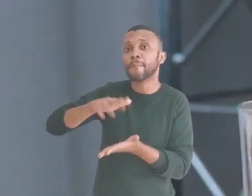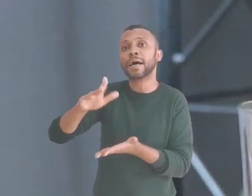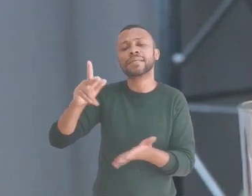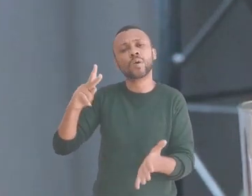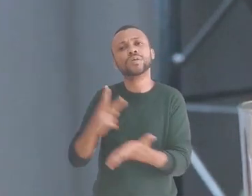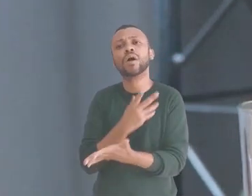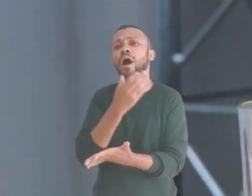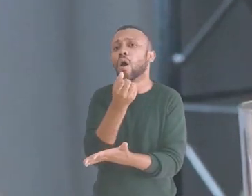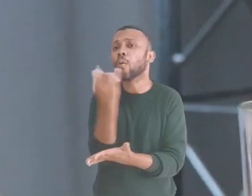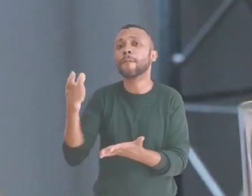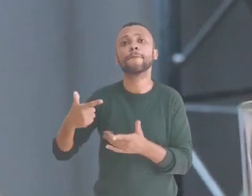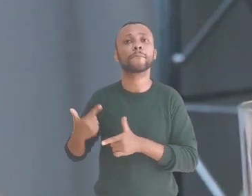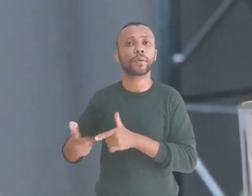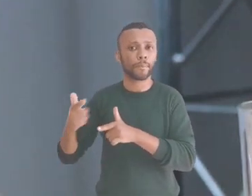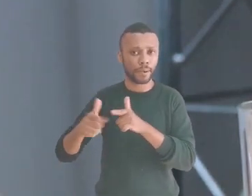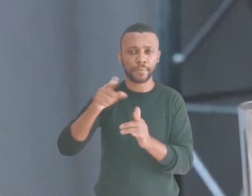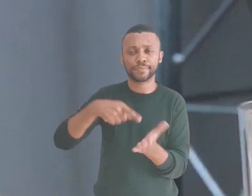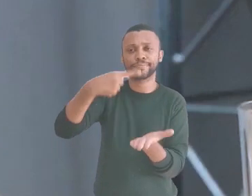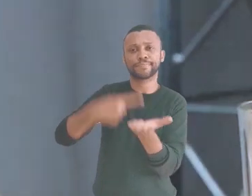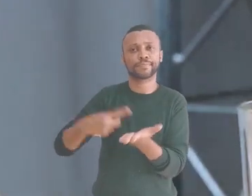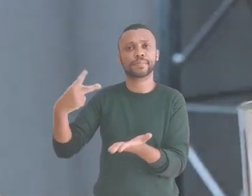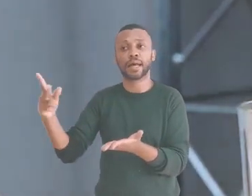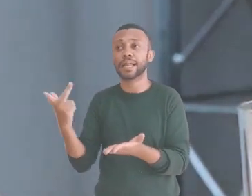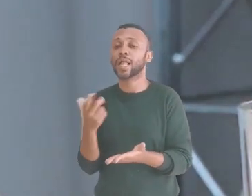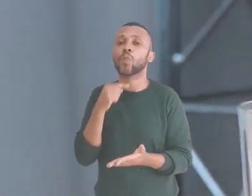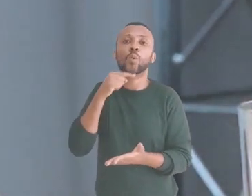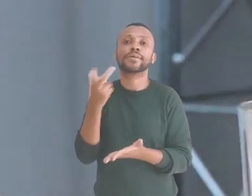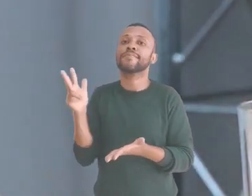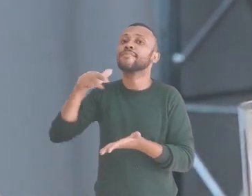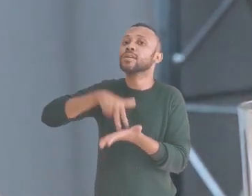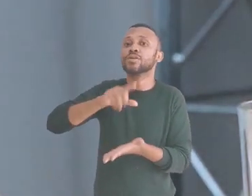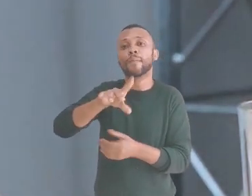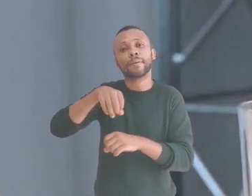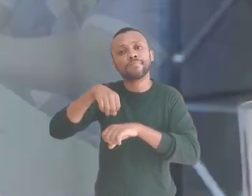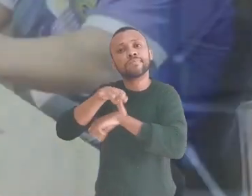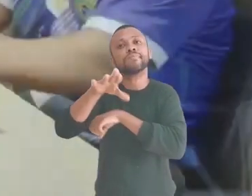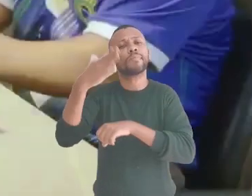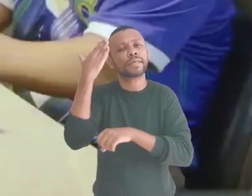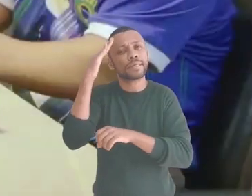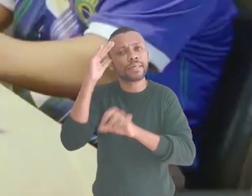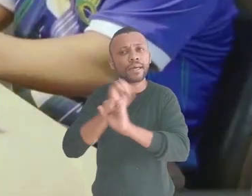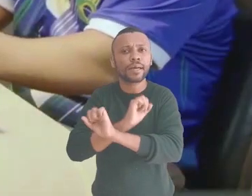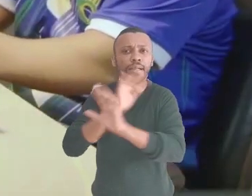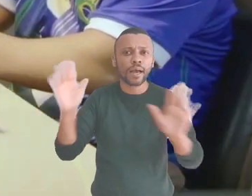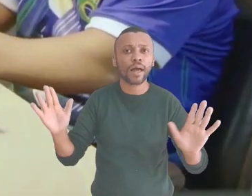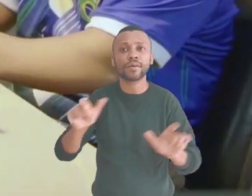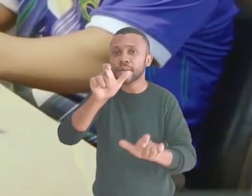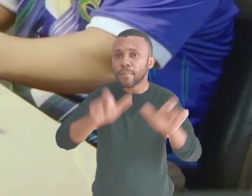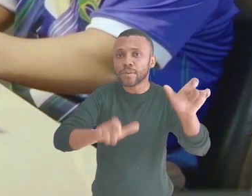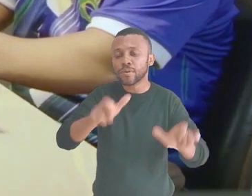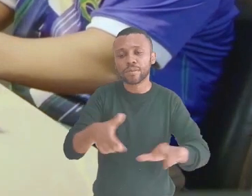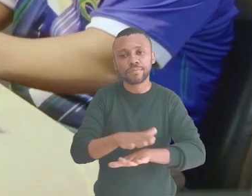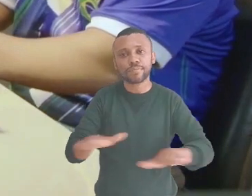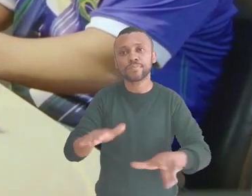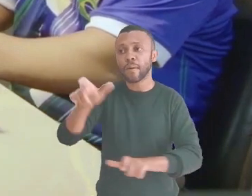alguns problemas de agenda, ela acabou não vindo, tá? E só para posicionar quem está do lado de lá, para entender que quem tem nanismo